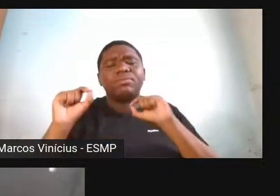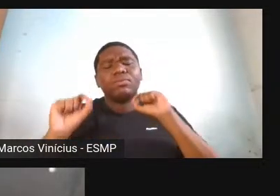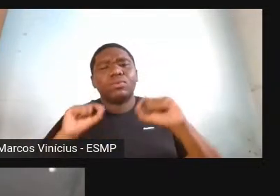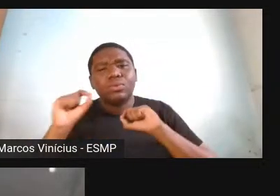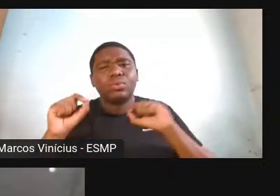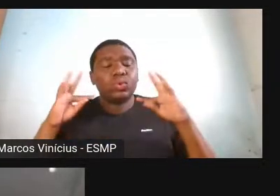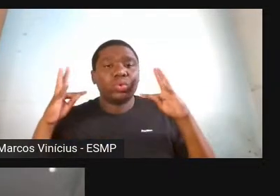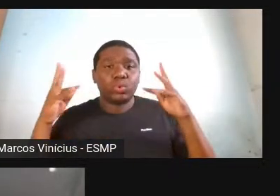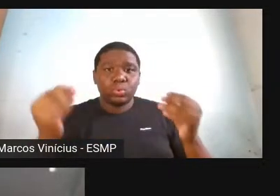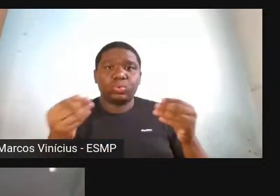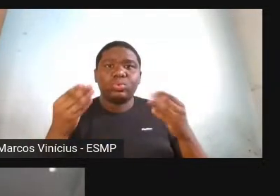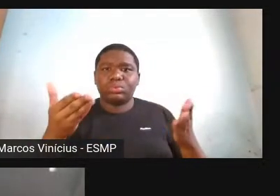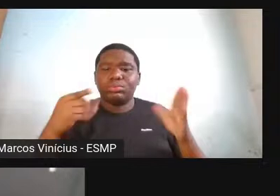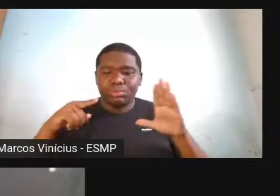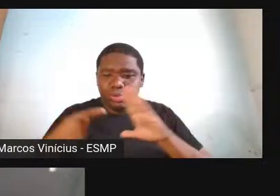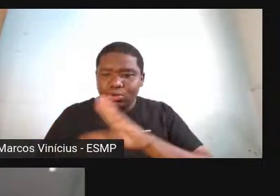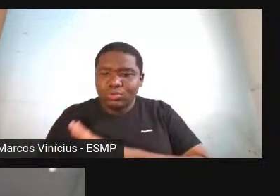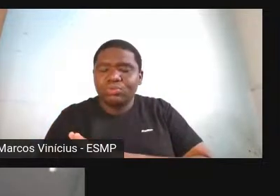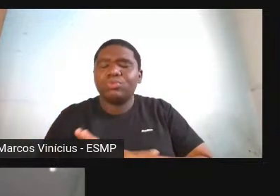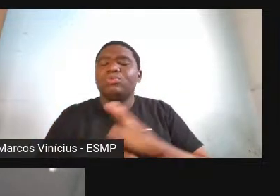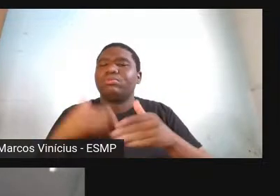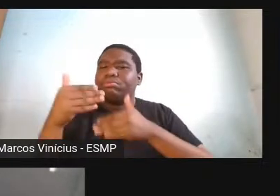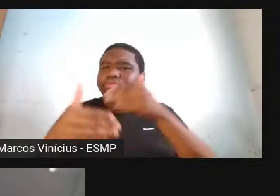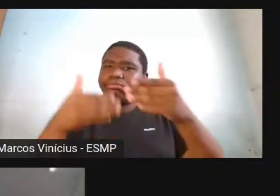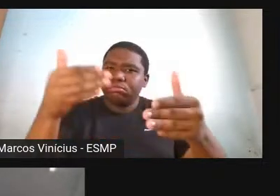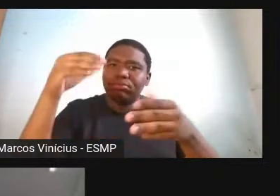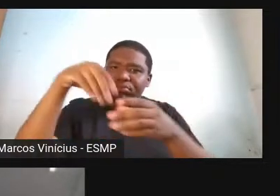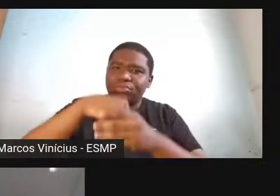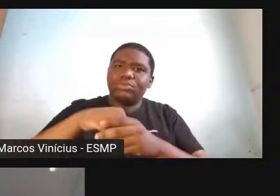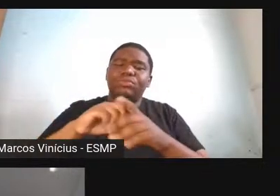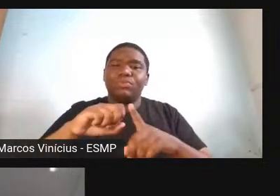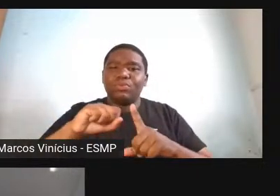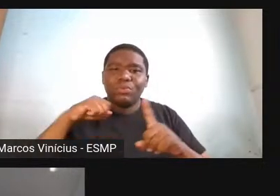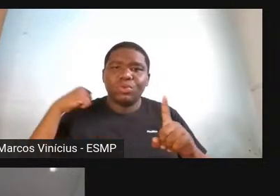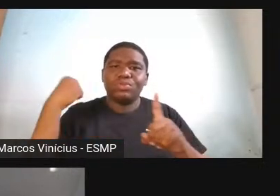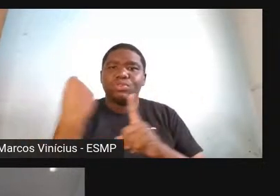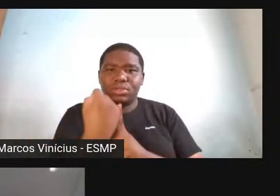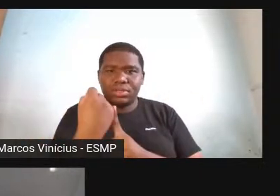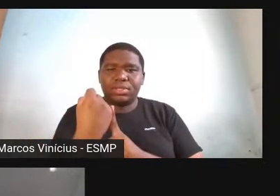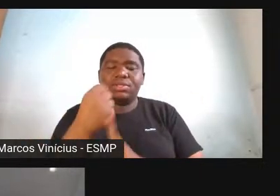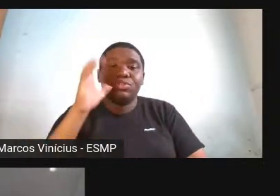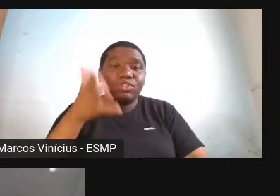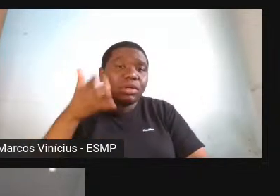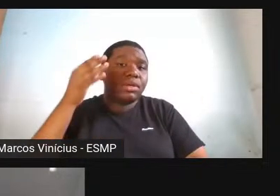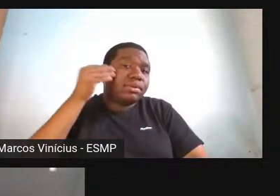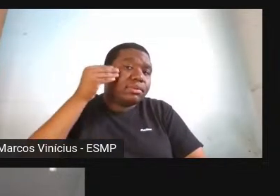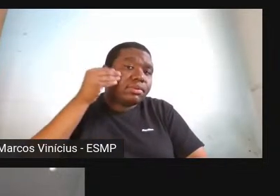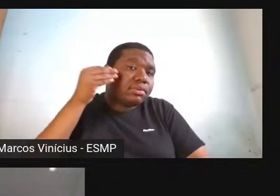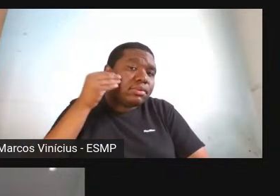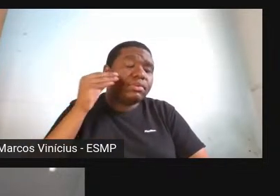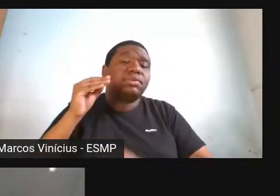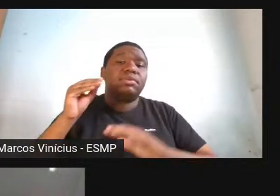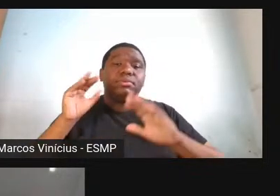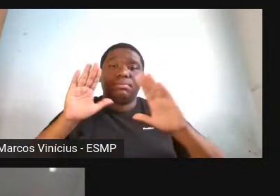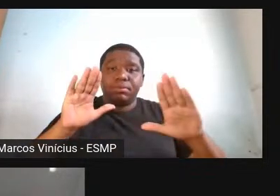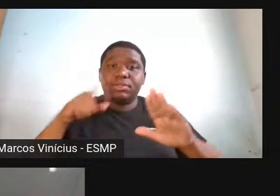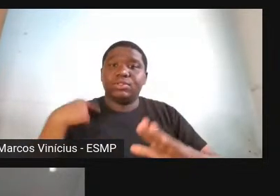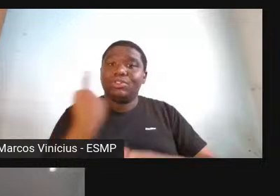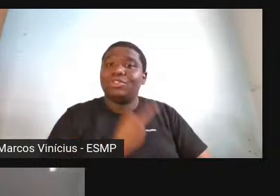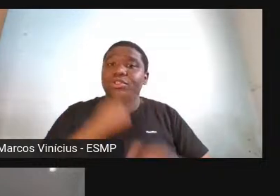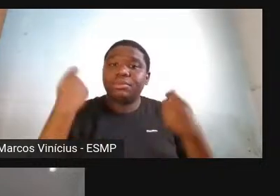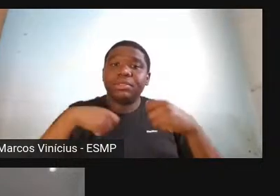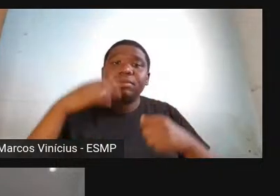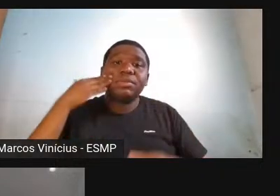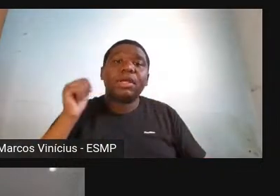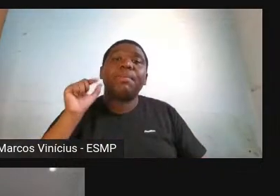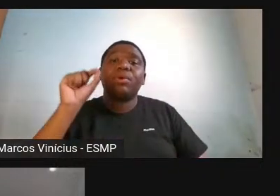todos os avanços que a sociedade está experimentando sem considerar que esses